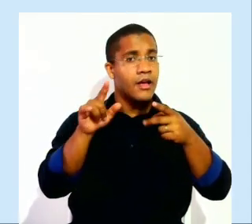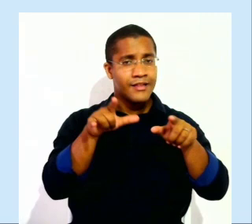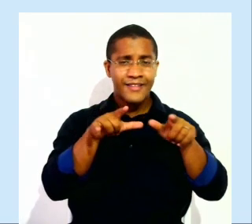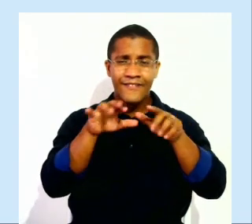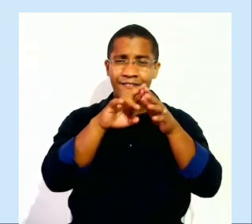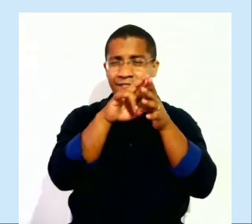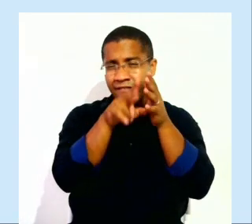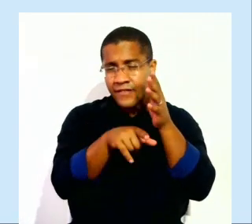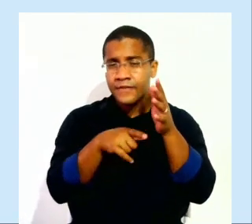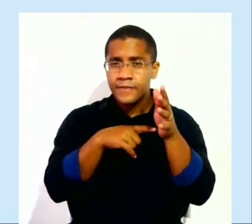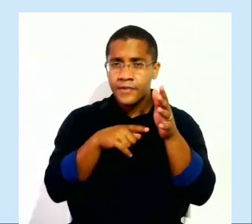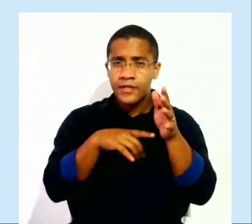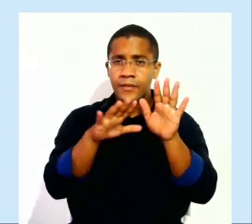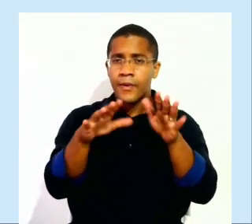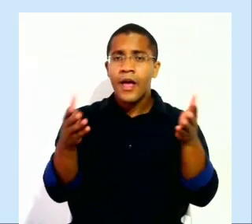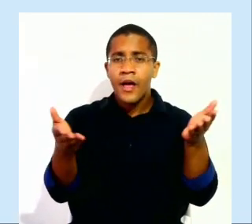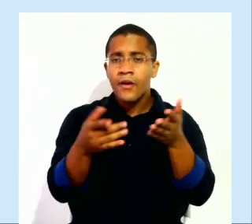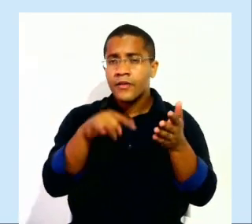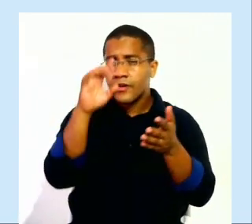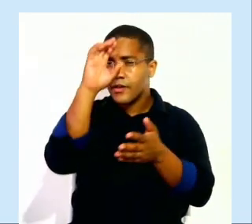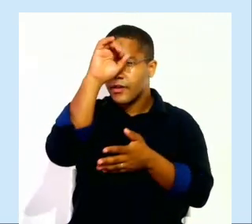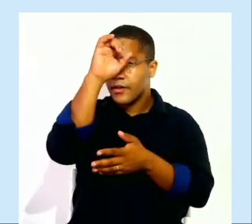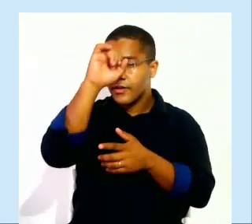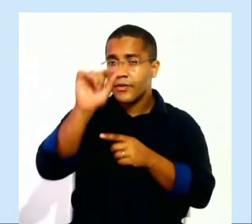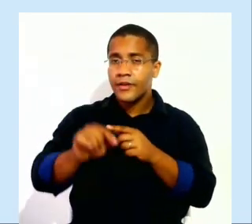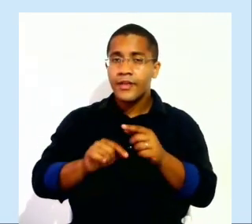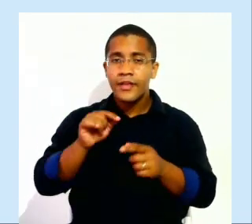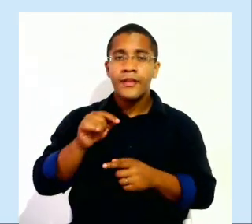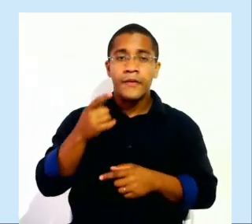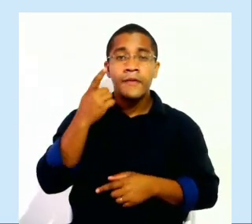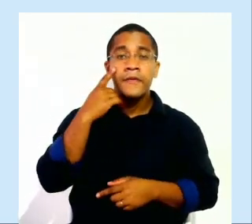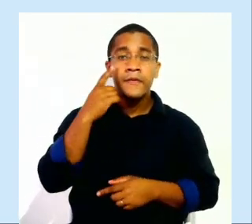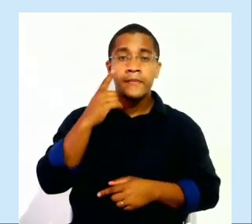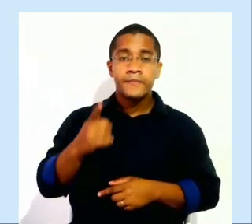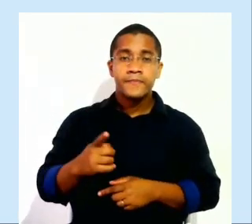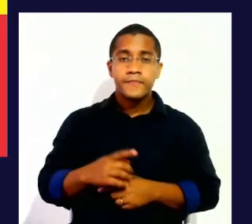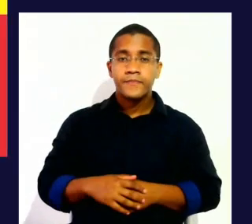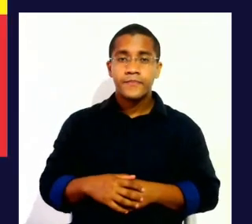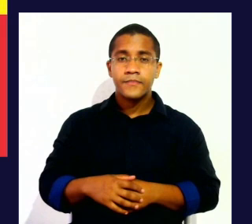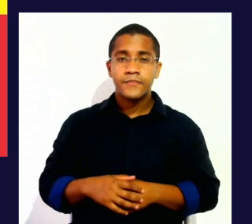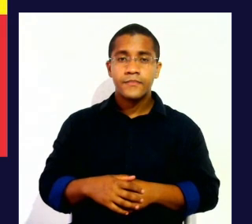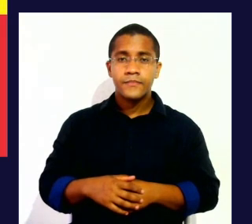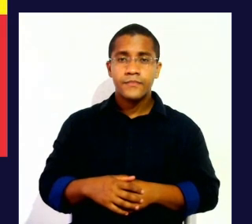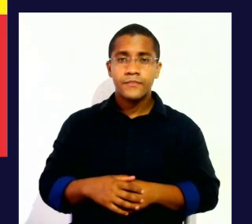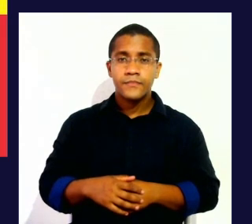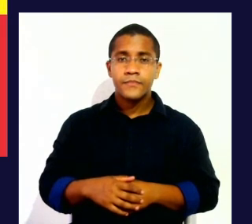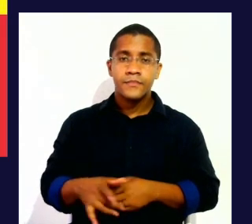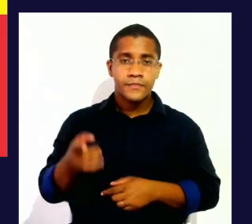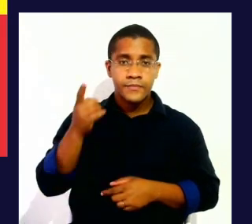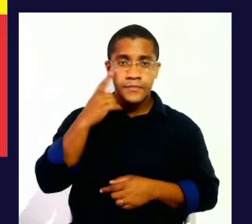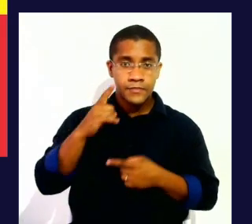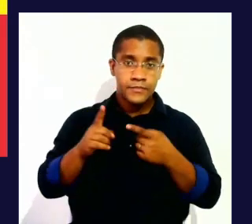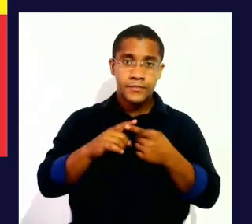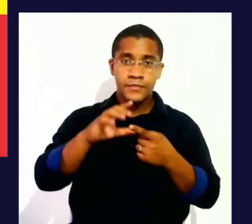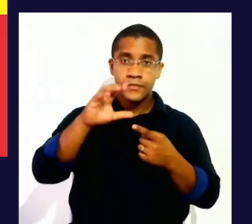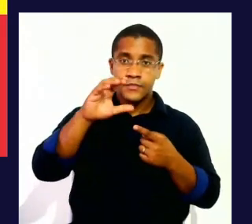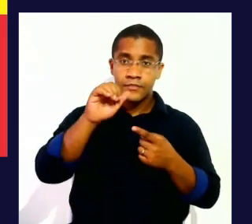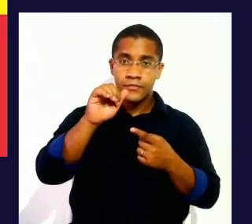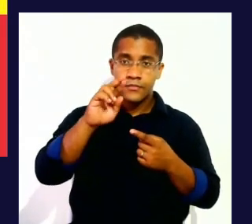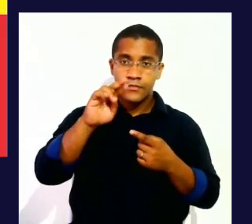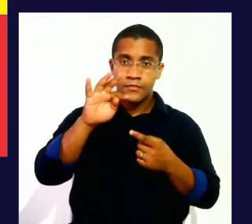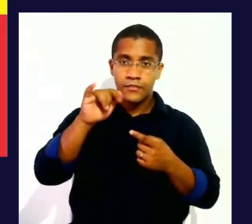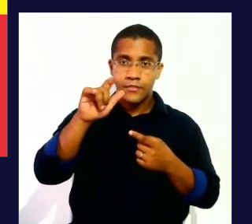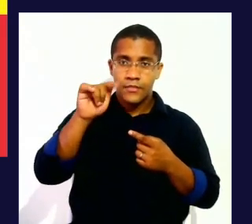Então vamos ver aí alguns mecanismos das nossas articulações. Observe aí na telinha. A gente vai